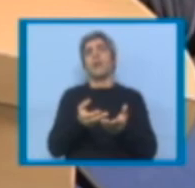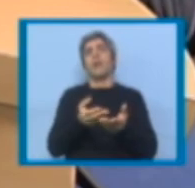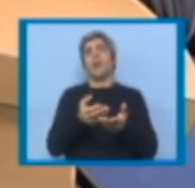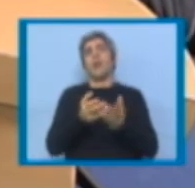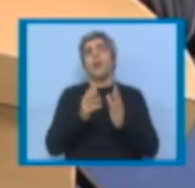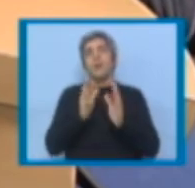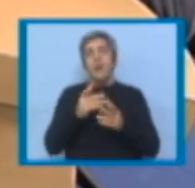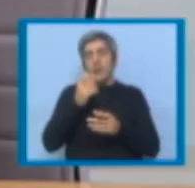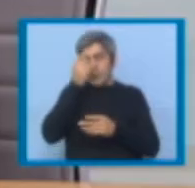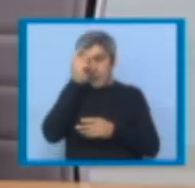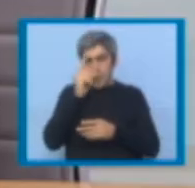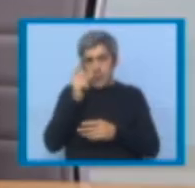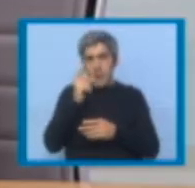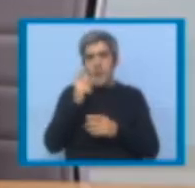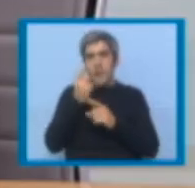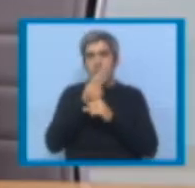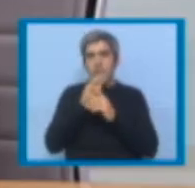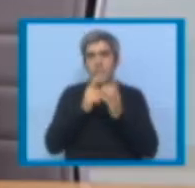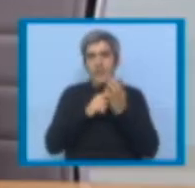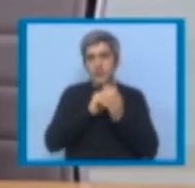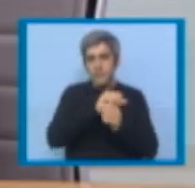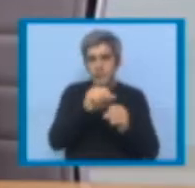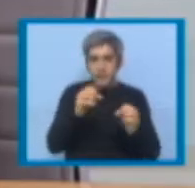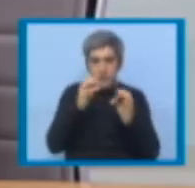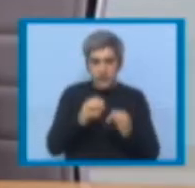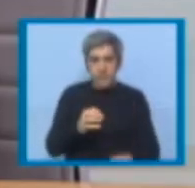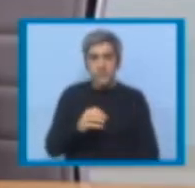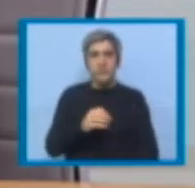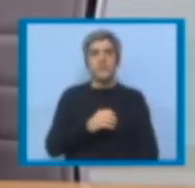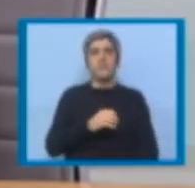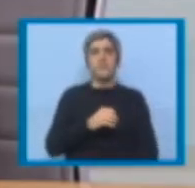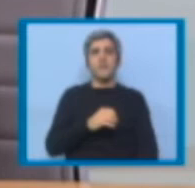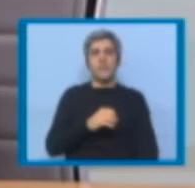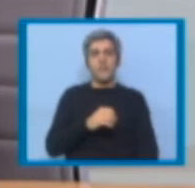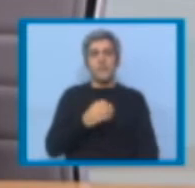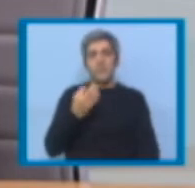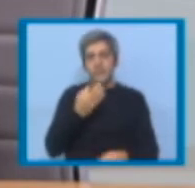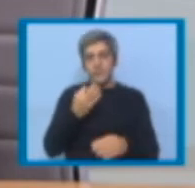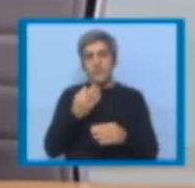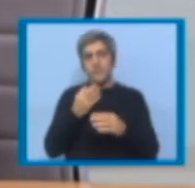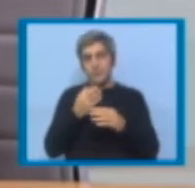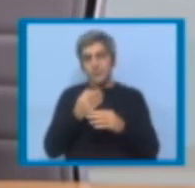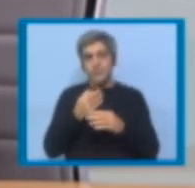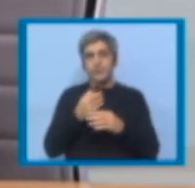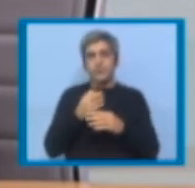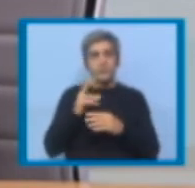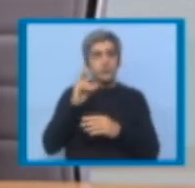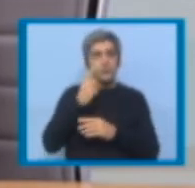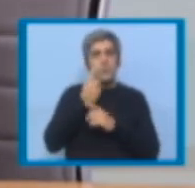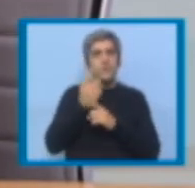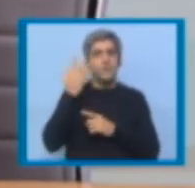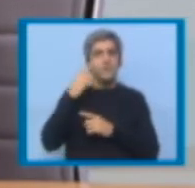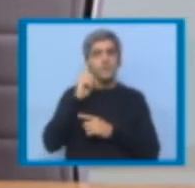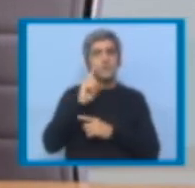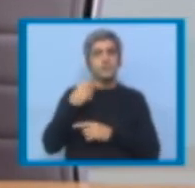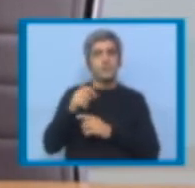tem que ter em conta aquilo que as pessoas precisam mesmo. E, de facto, uma vez ouvi a Presidente